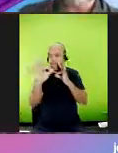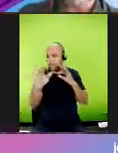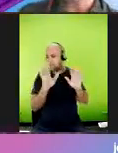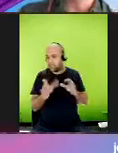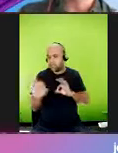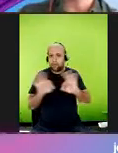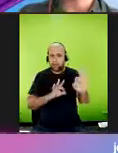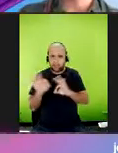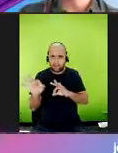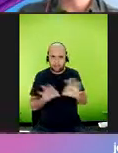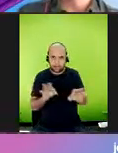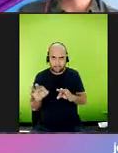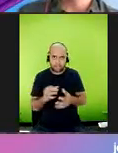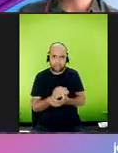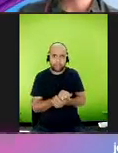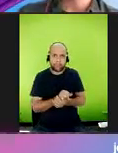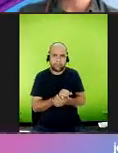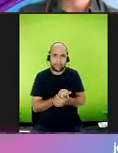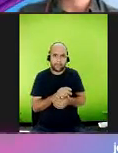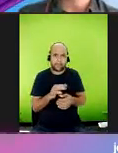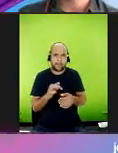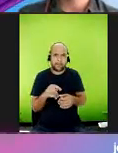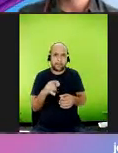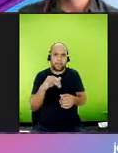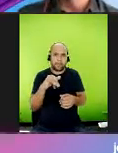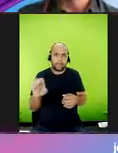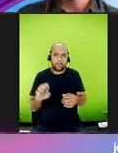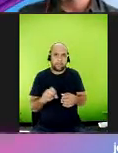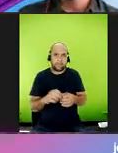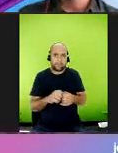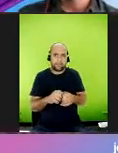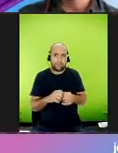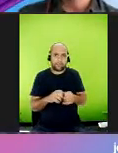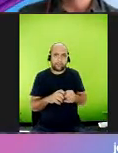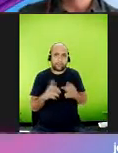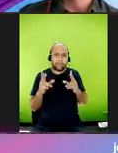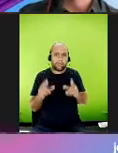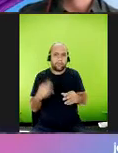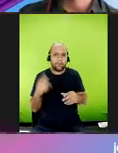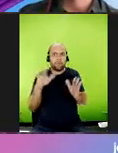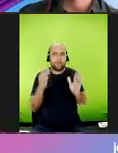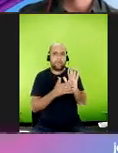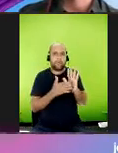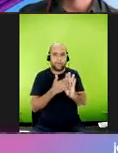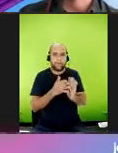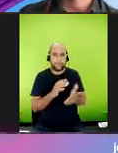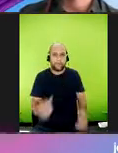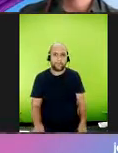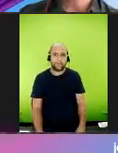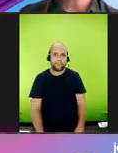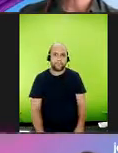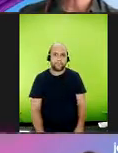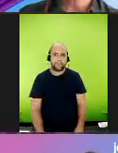acolher e isso dessa forma treine também e assim será feito com os demais programas é